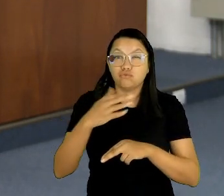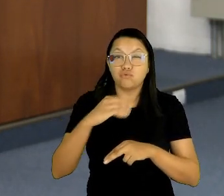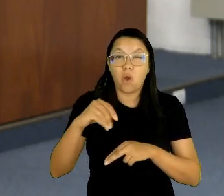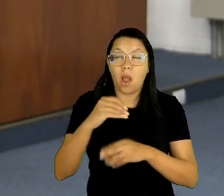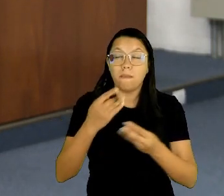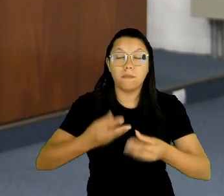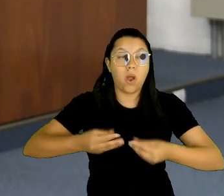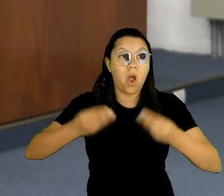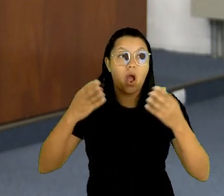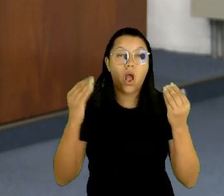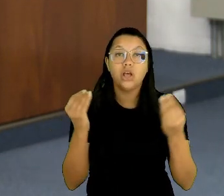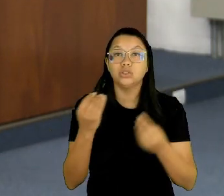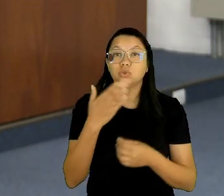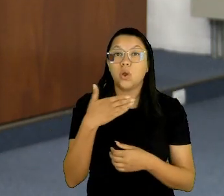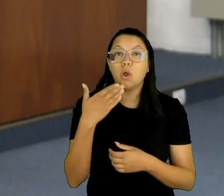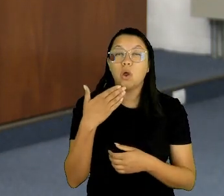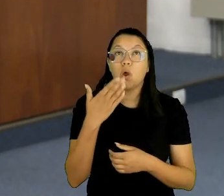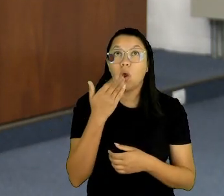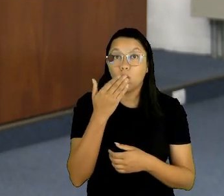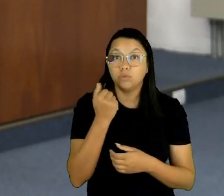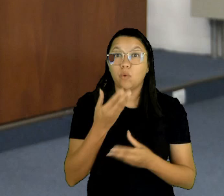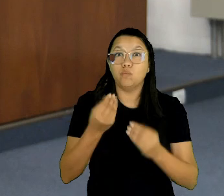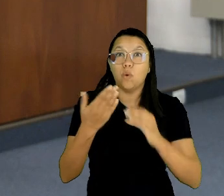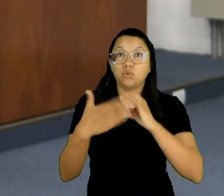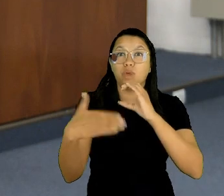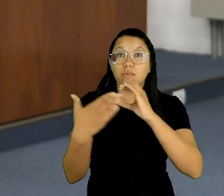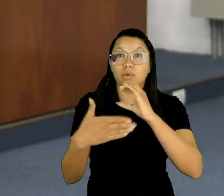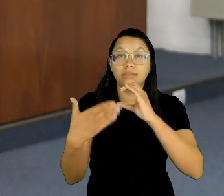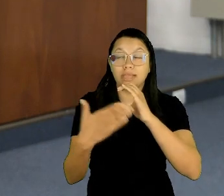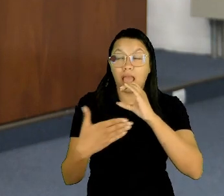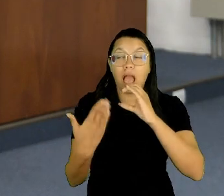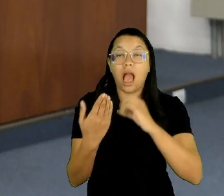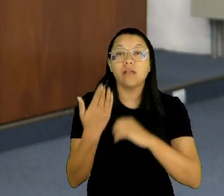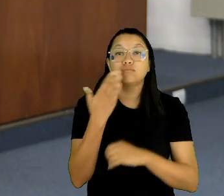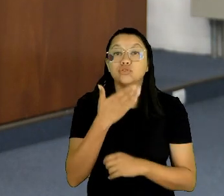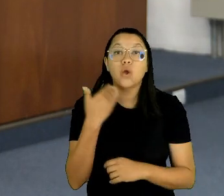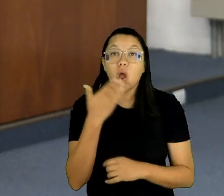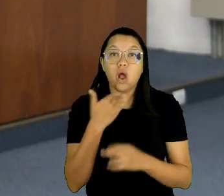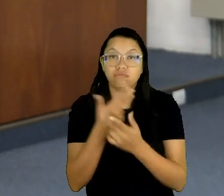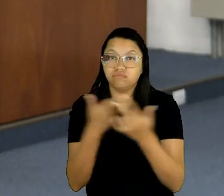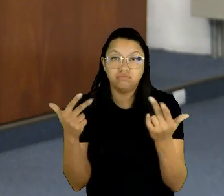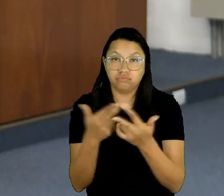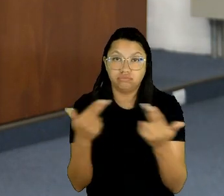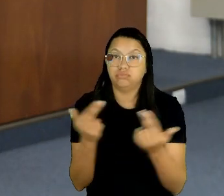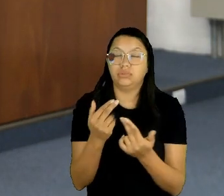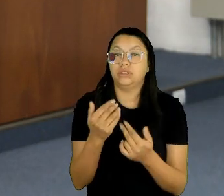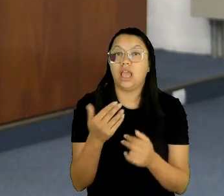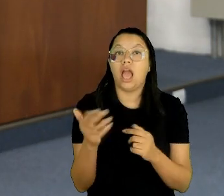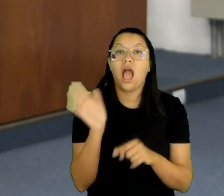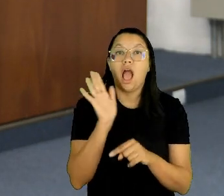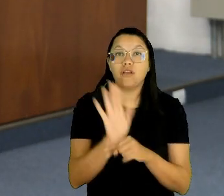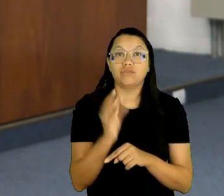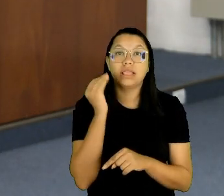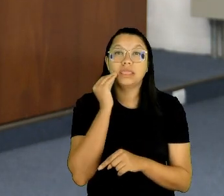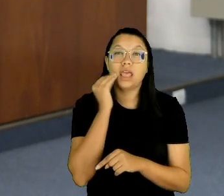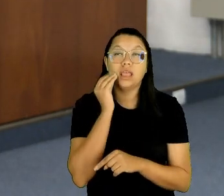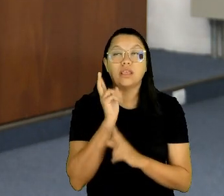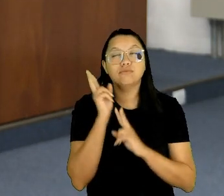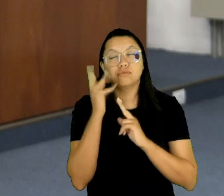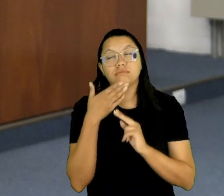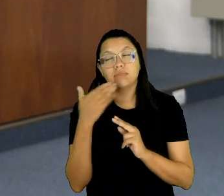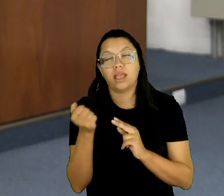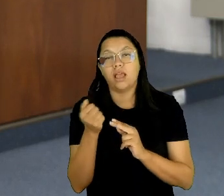muito açúcar, de comidas com muito carboidrato, sobremesa, doces. Tudo isso ajuda a gente tentar ter um